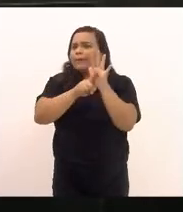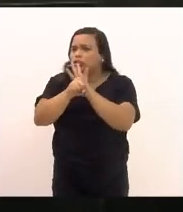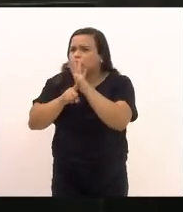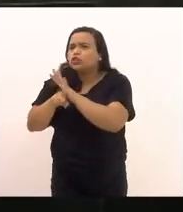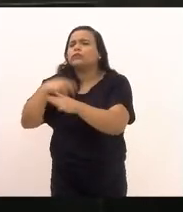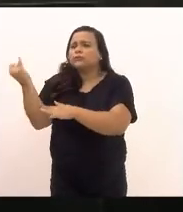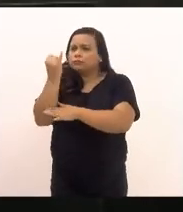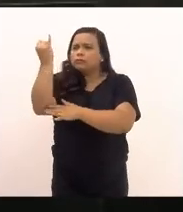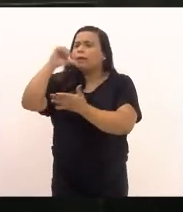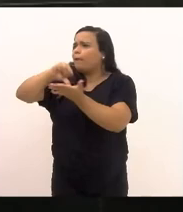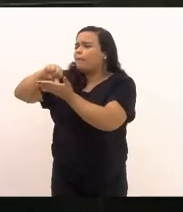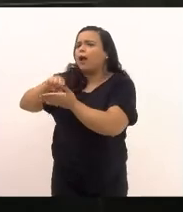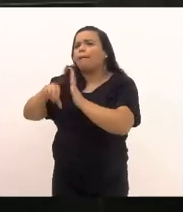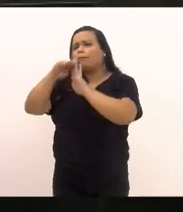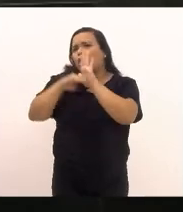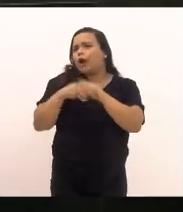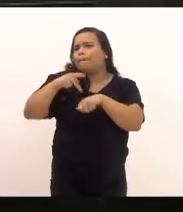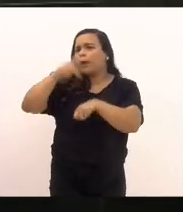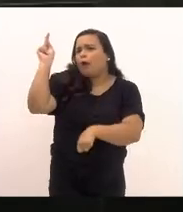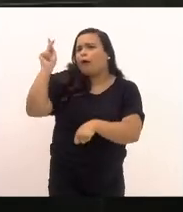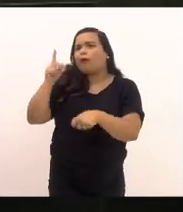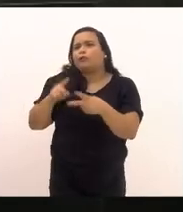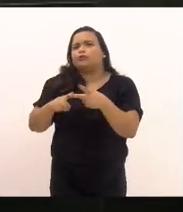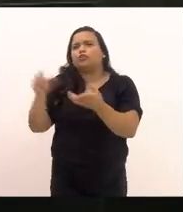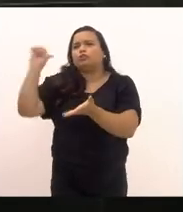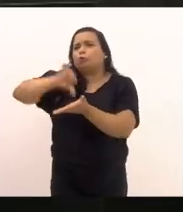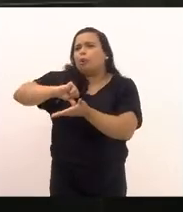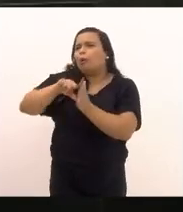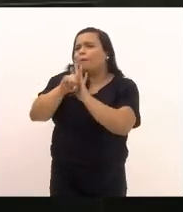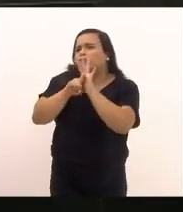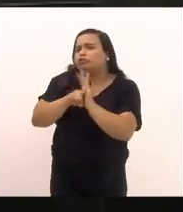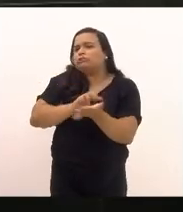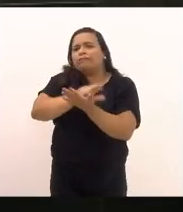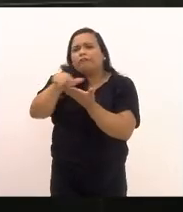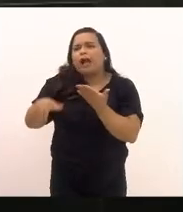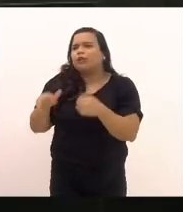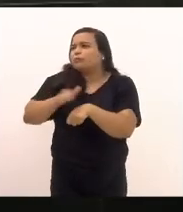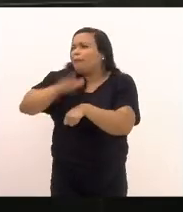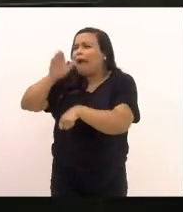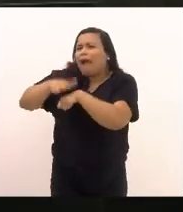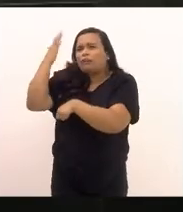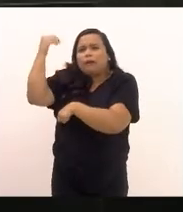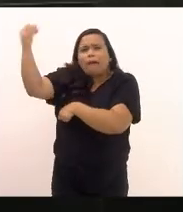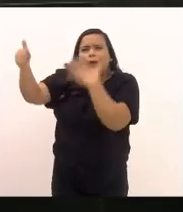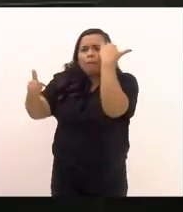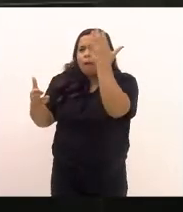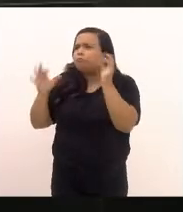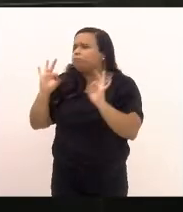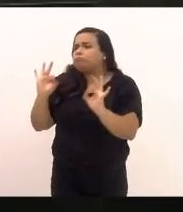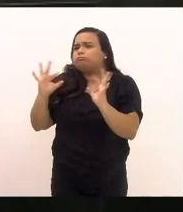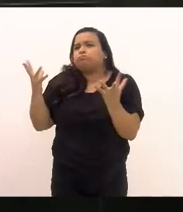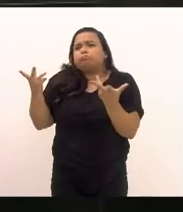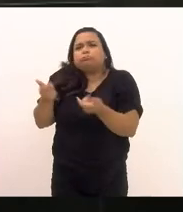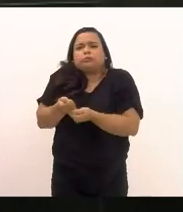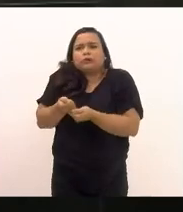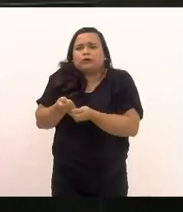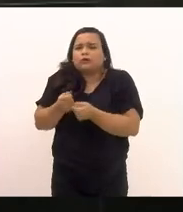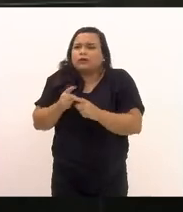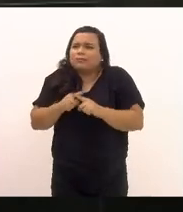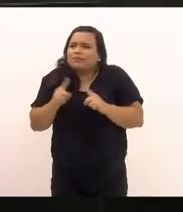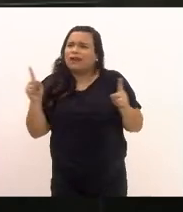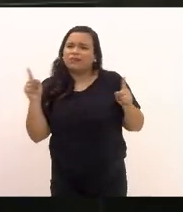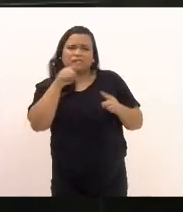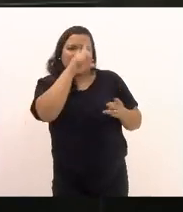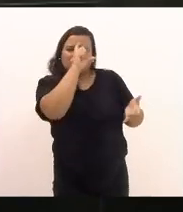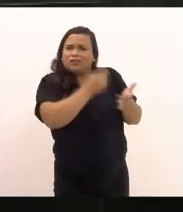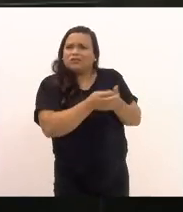ponta, programas de pós-graduação, núcleos de pesquisa, os mais renomados, os mais qualificados. Agora, por trás dessa